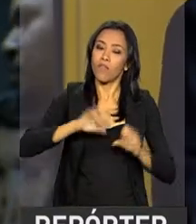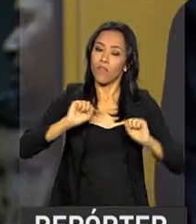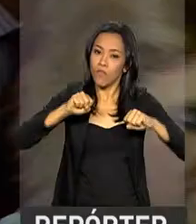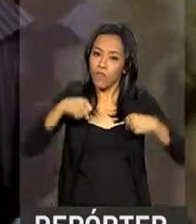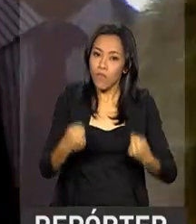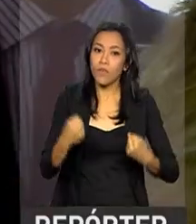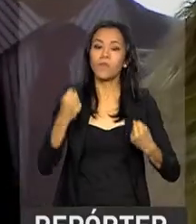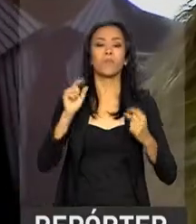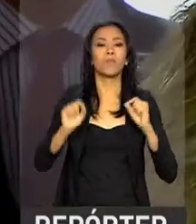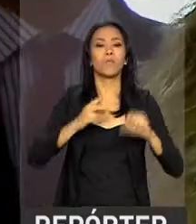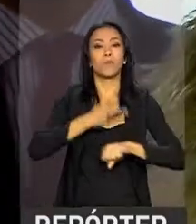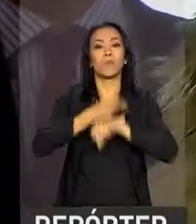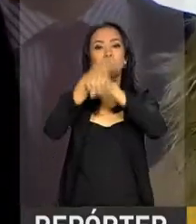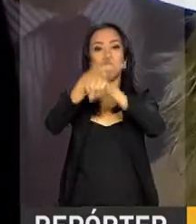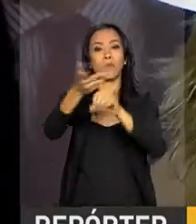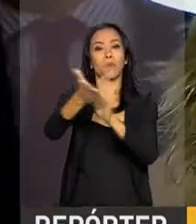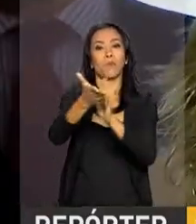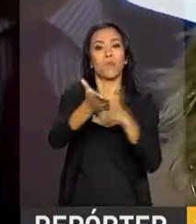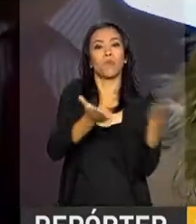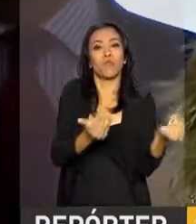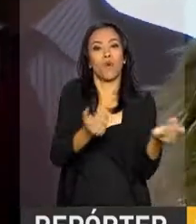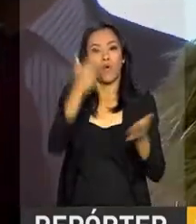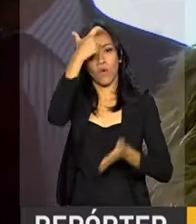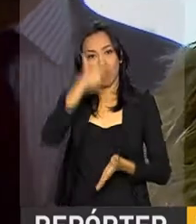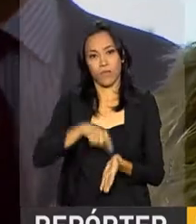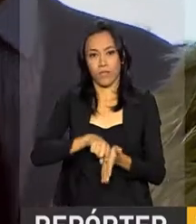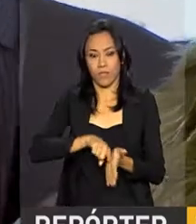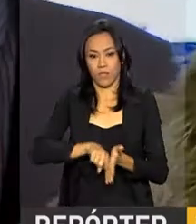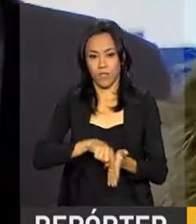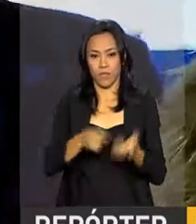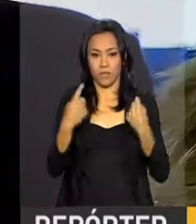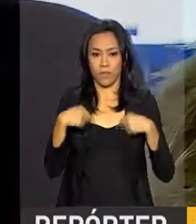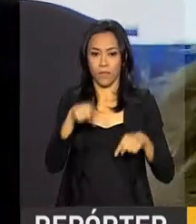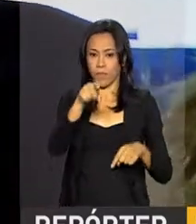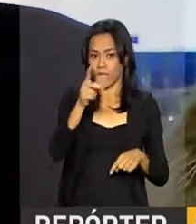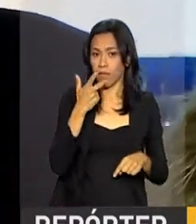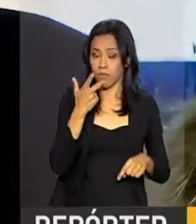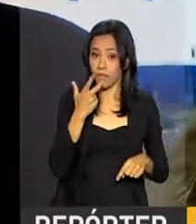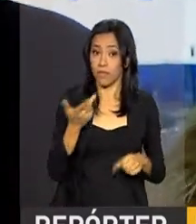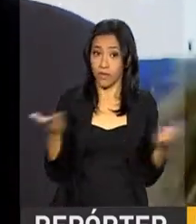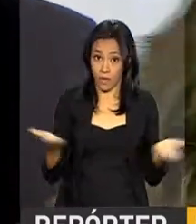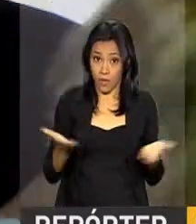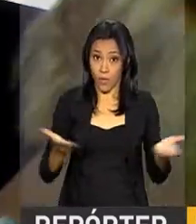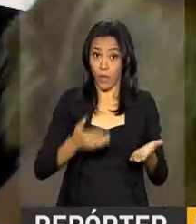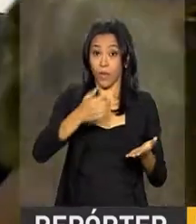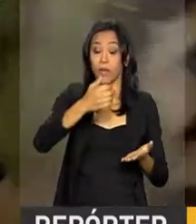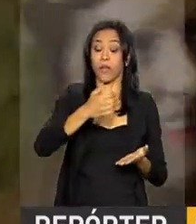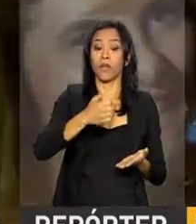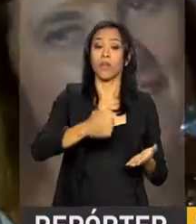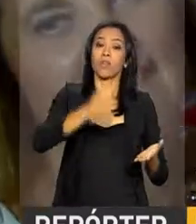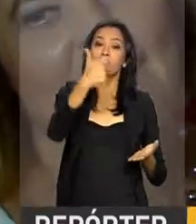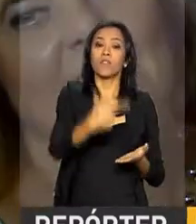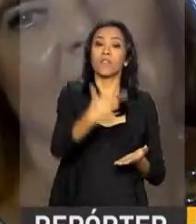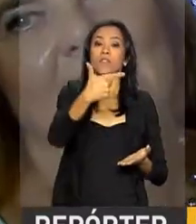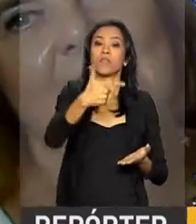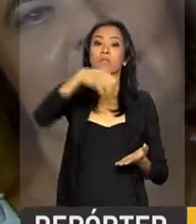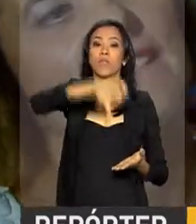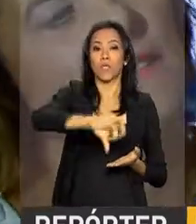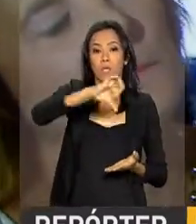é uma feliz iniciativa o nosso ministério agora caminhando para a 29ª edição